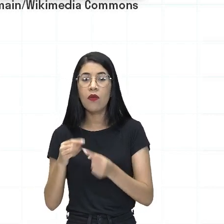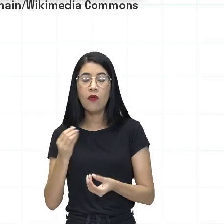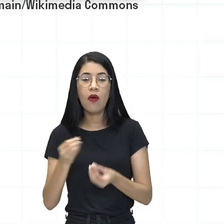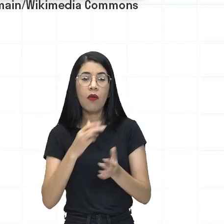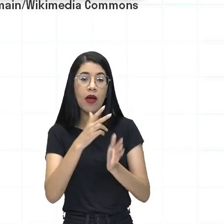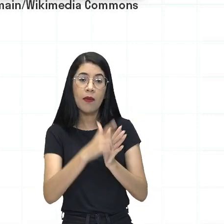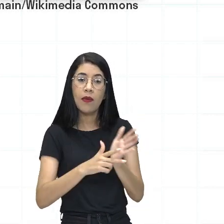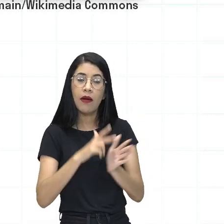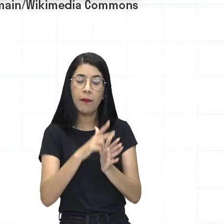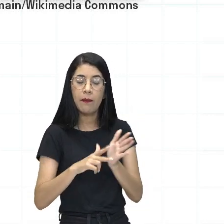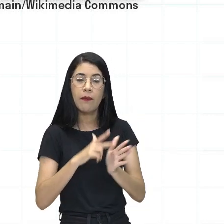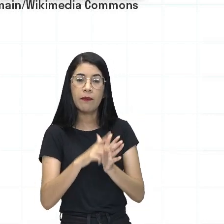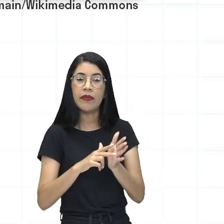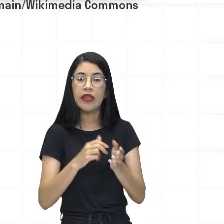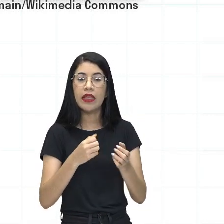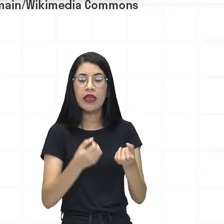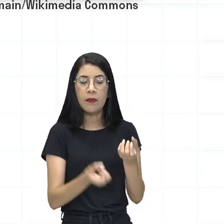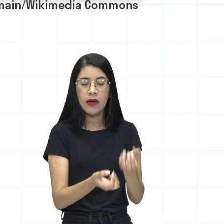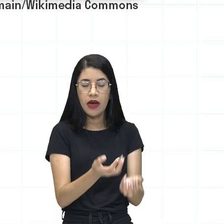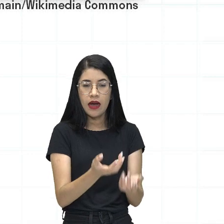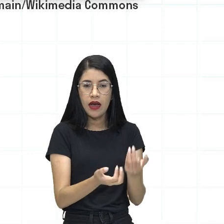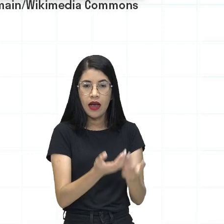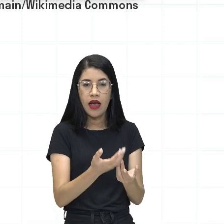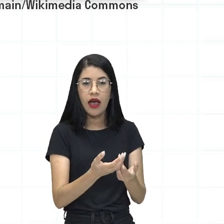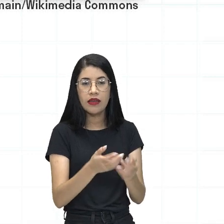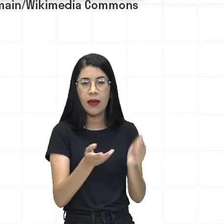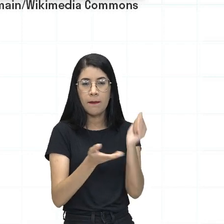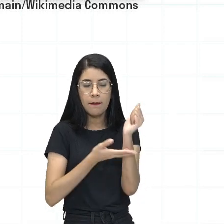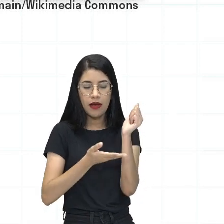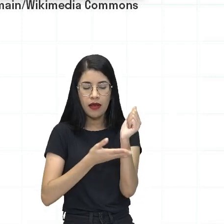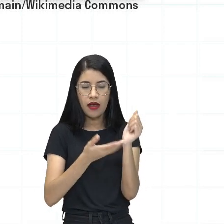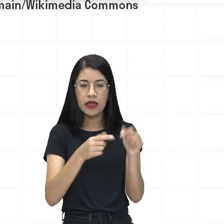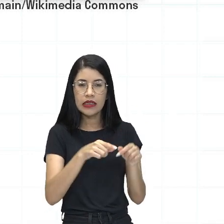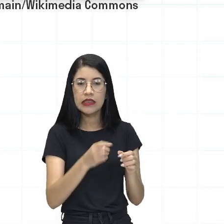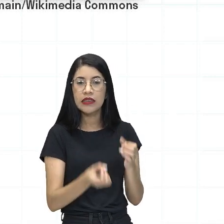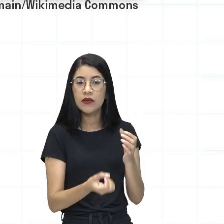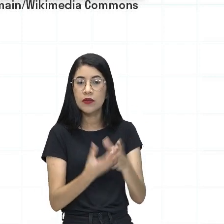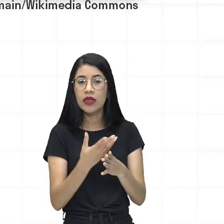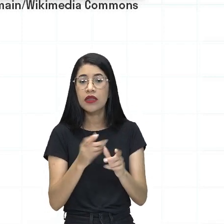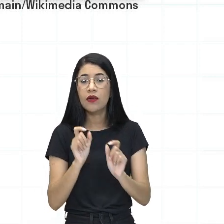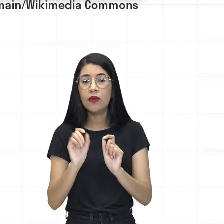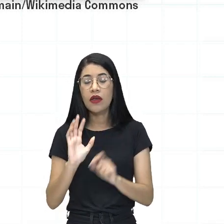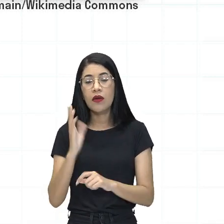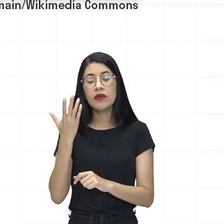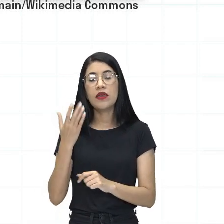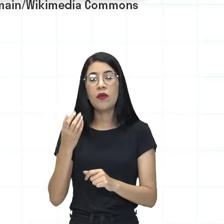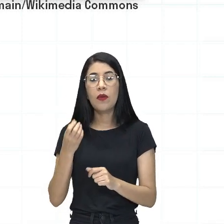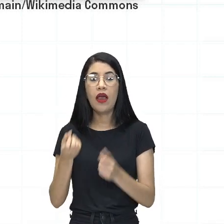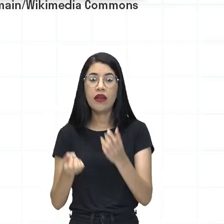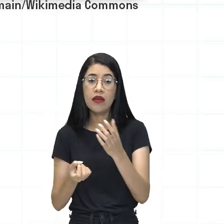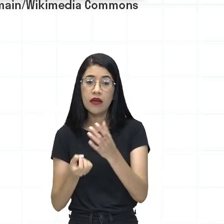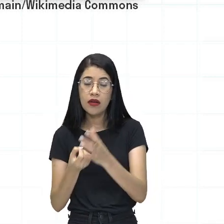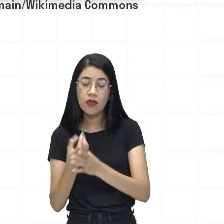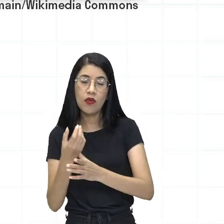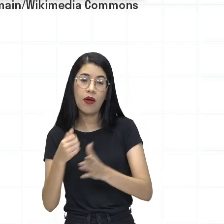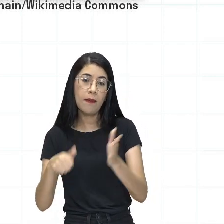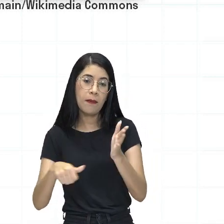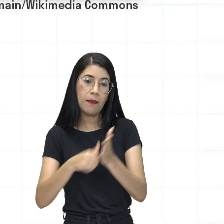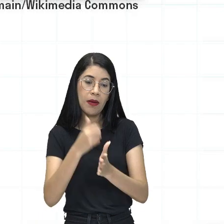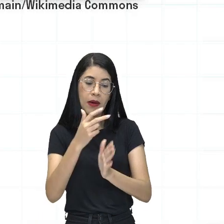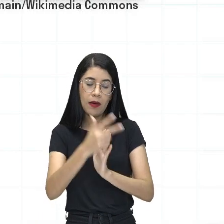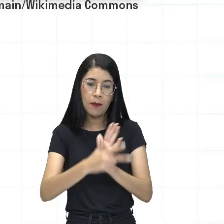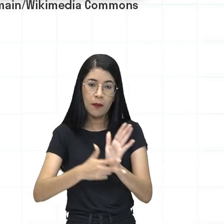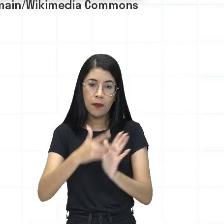a carvão que existiam naquele momento. Então, ele criou uma primeira locomotiva,